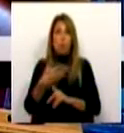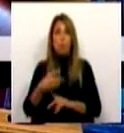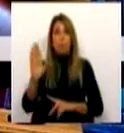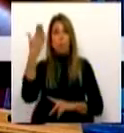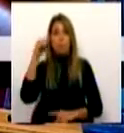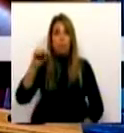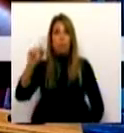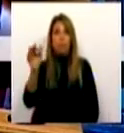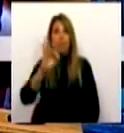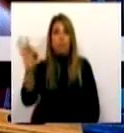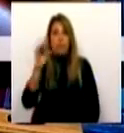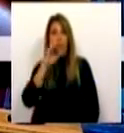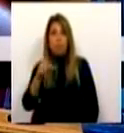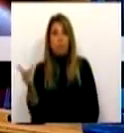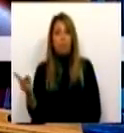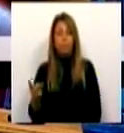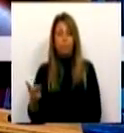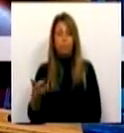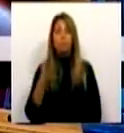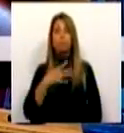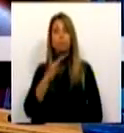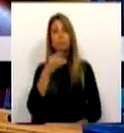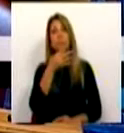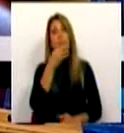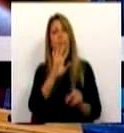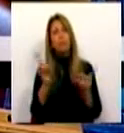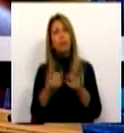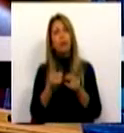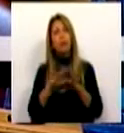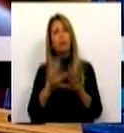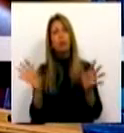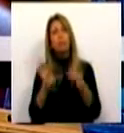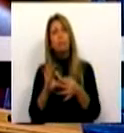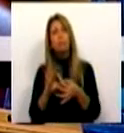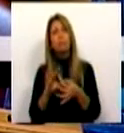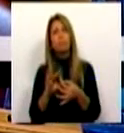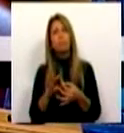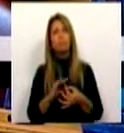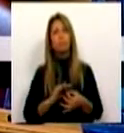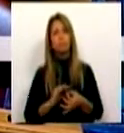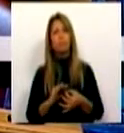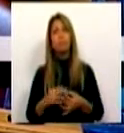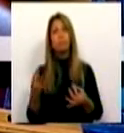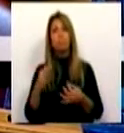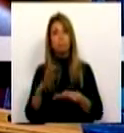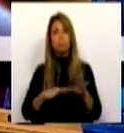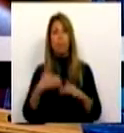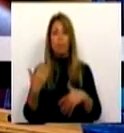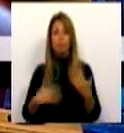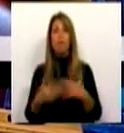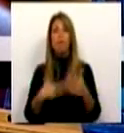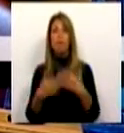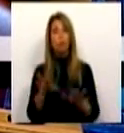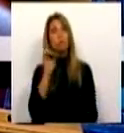também fazer aqui uma referência muito breve ao facto de ter sido feito um avanço